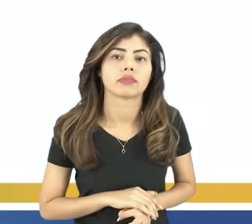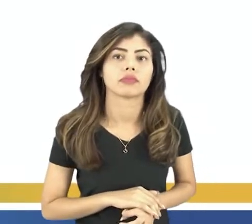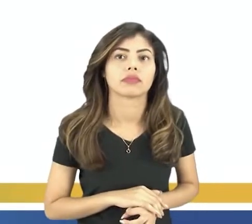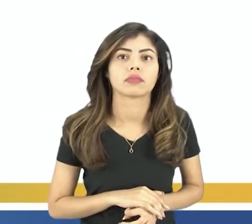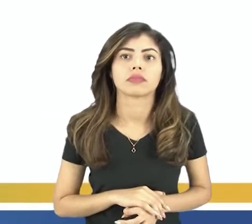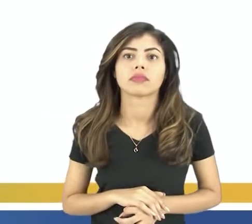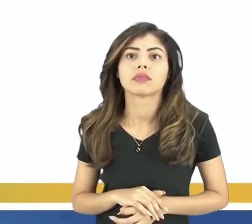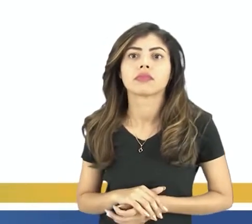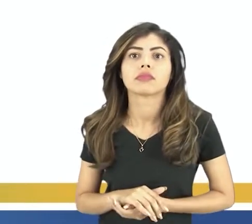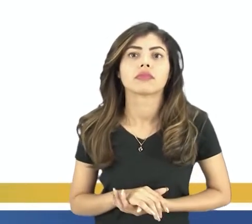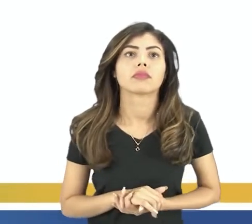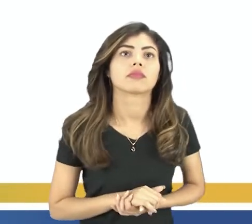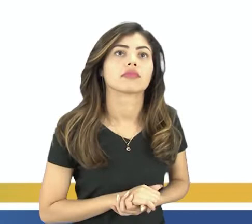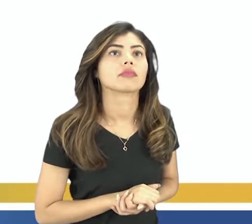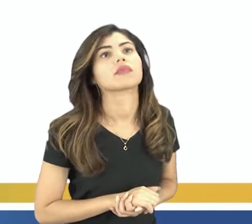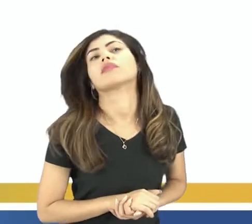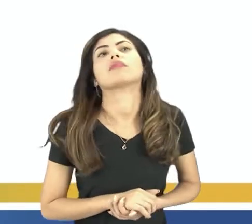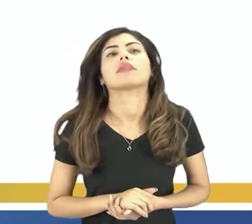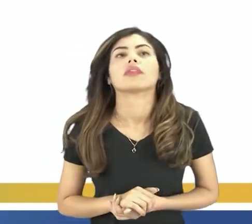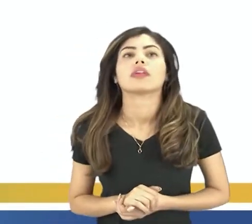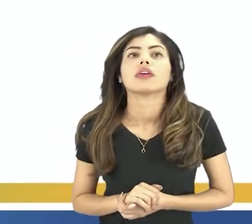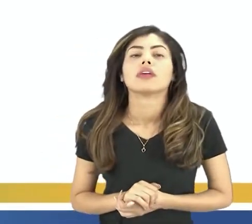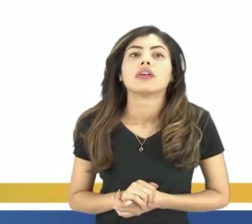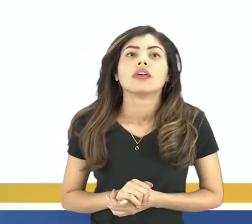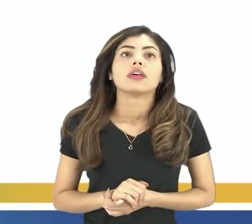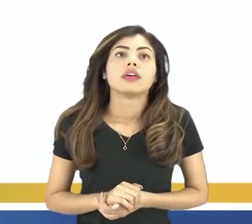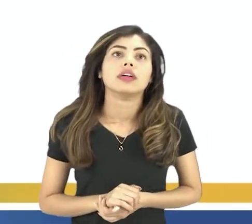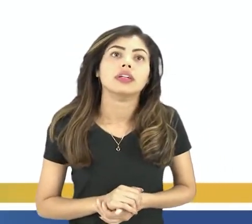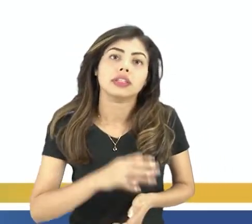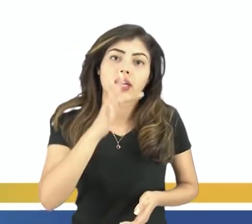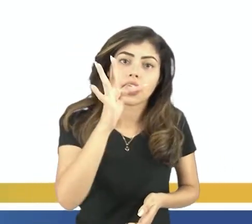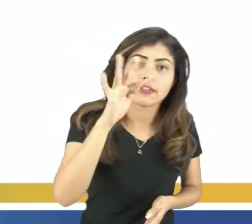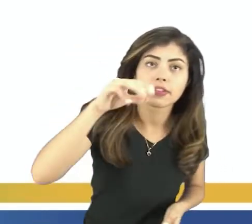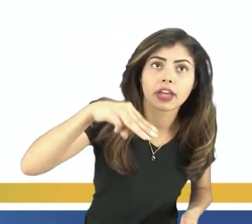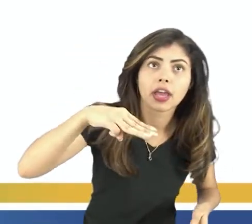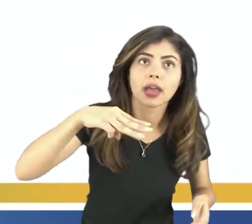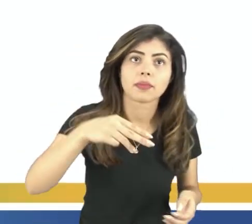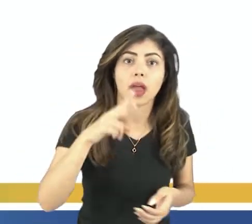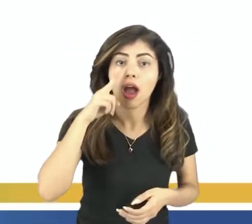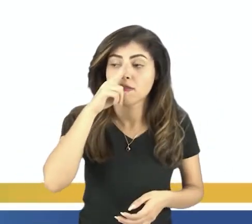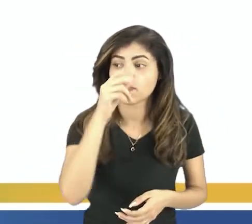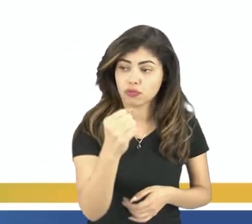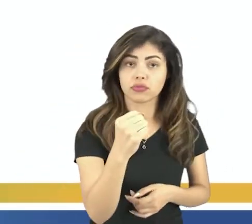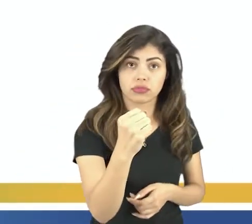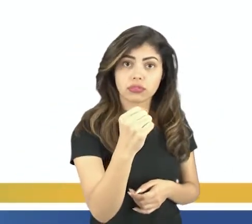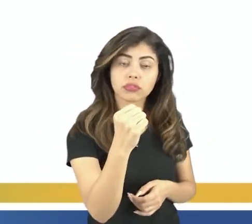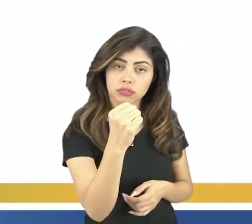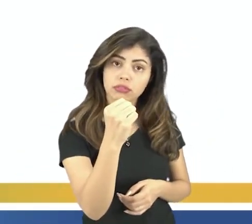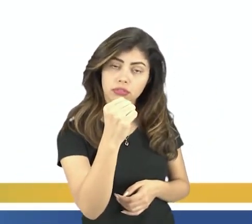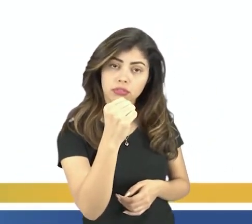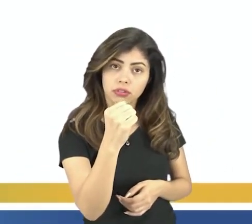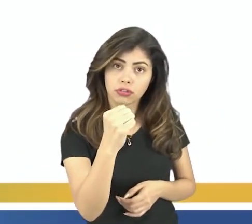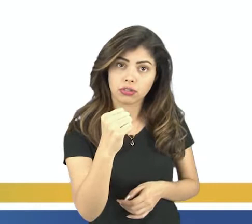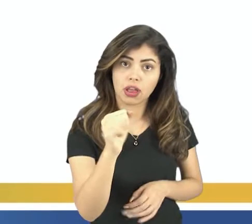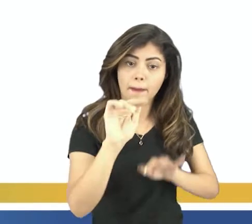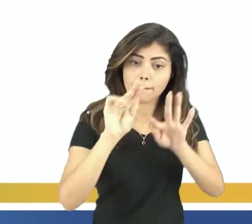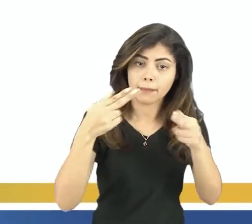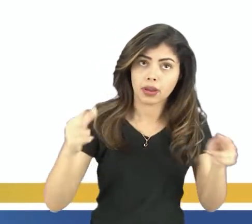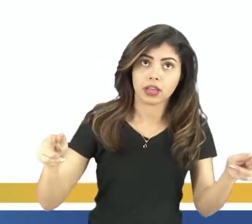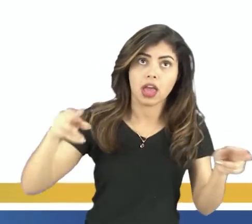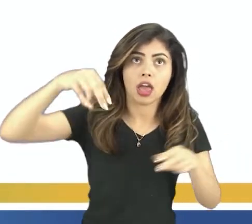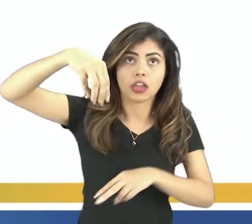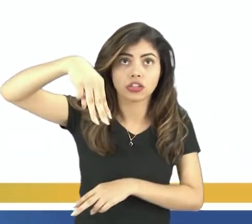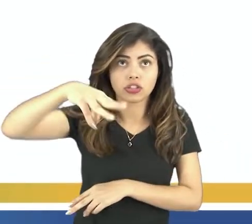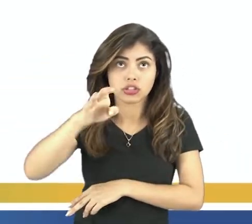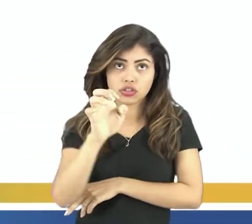às características. Primeiro, esse Fm é a força magnética. A força magnética é dada em